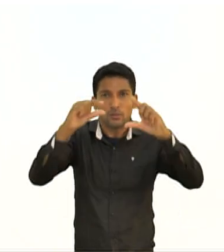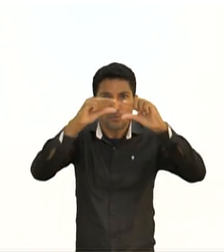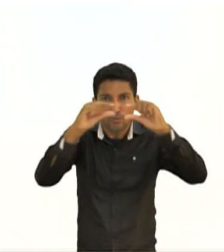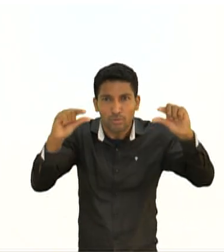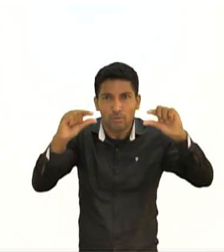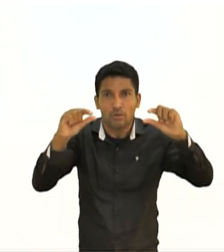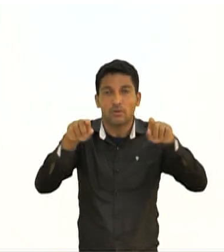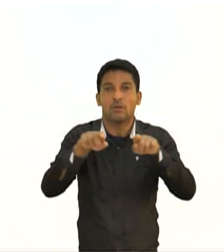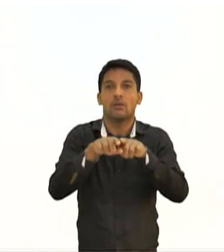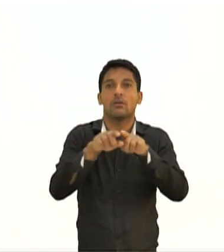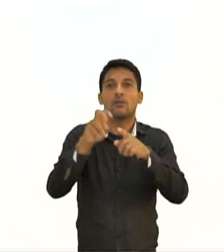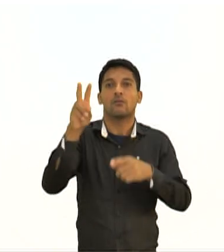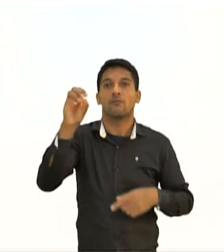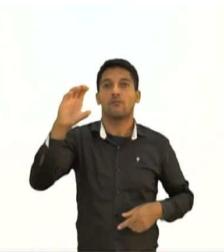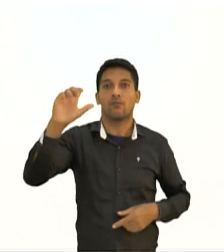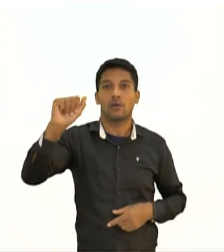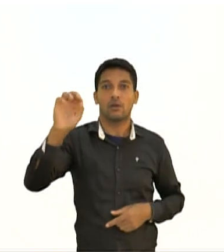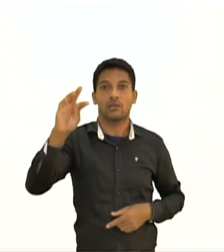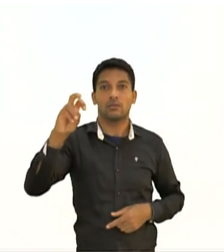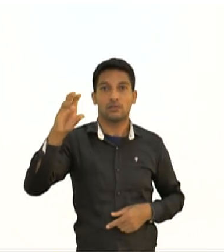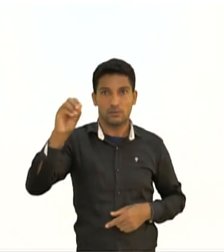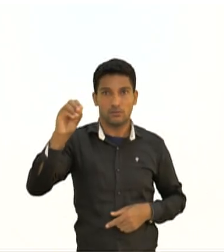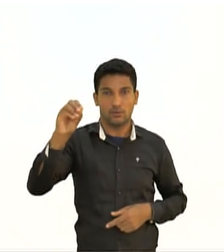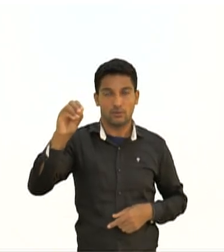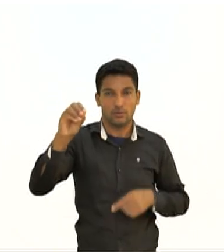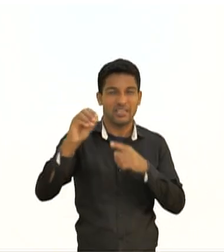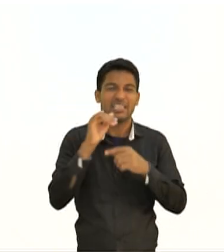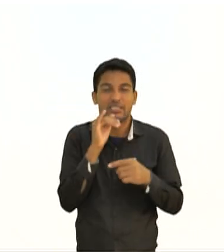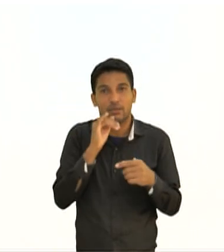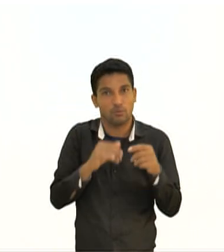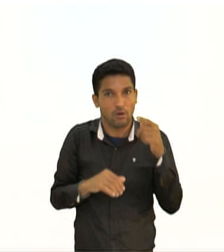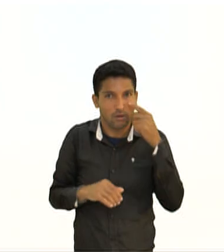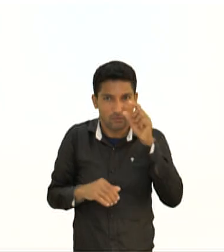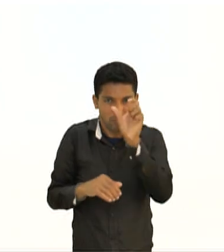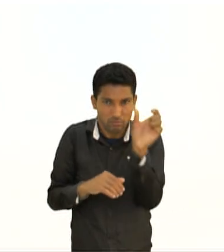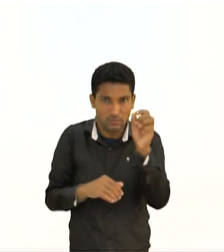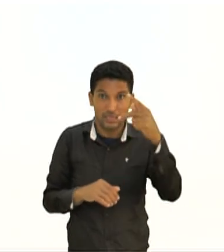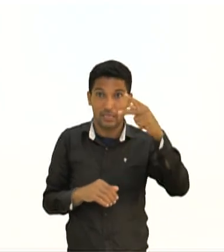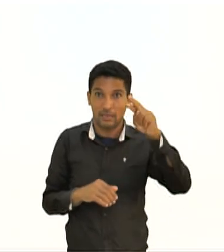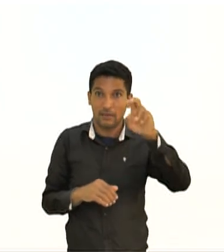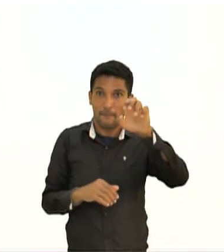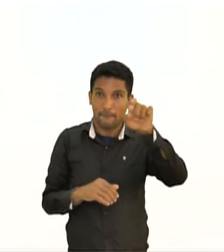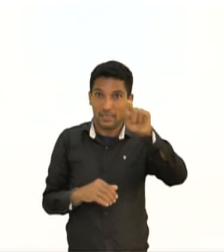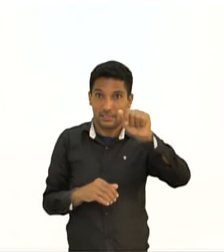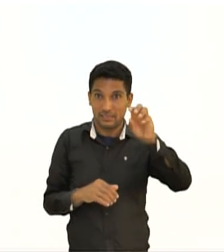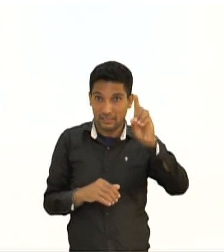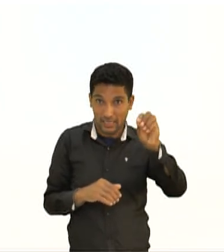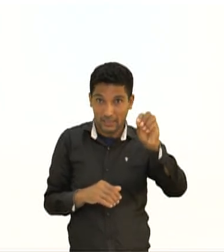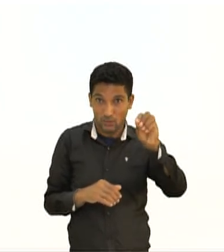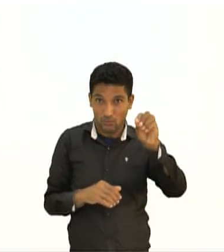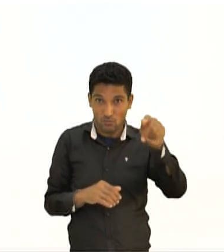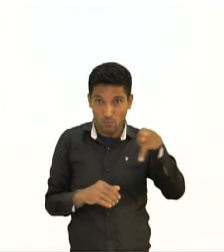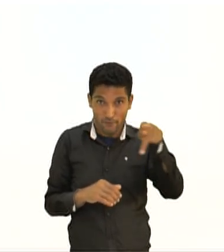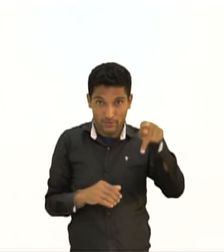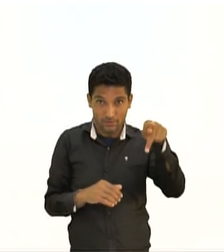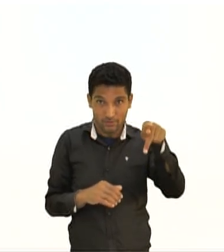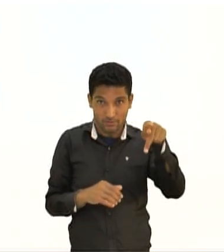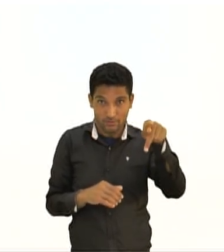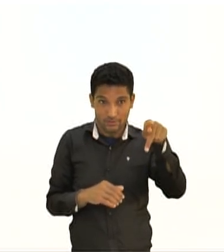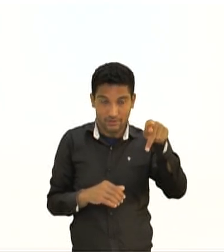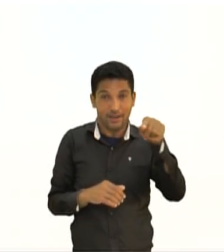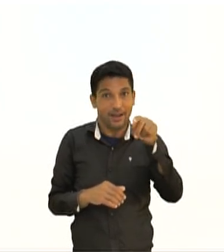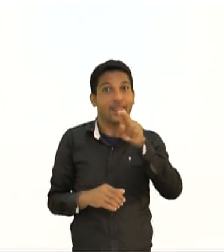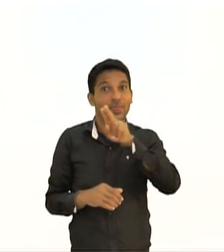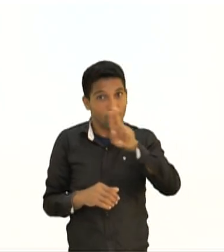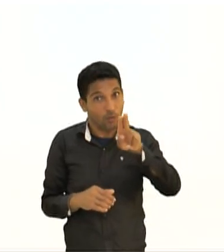aqui, eu trouxe a solicitação, prezado professor ou professora, né? E o nome ali do professor ou da professora. Gostaria